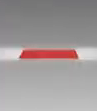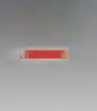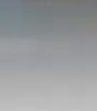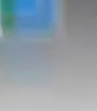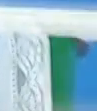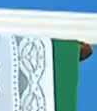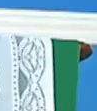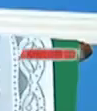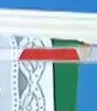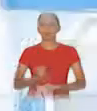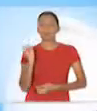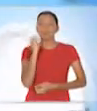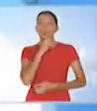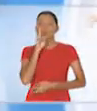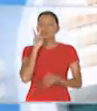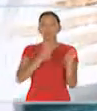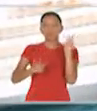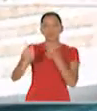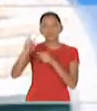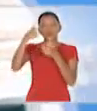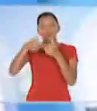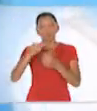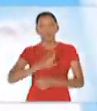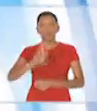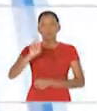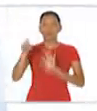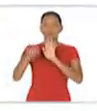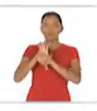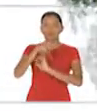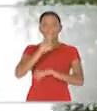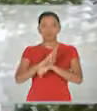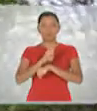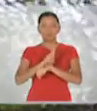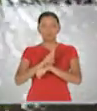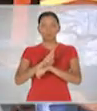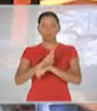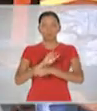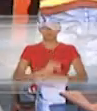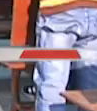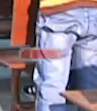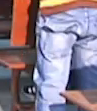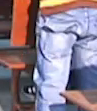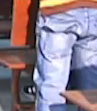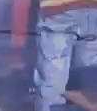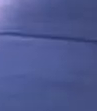religioso. Um novo olhar sobre as questões religiosas na região.